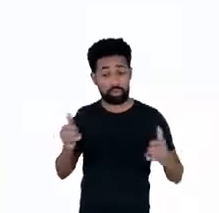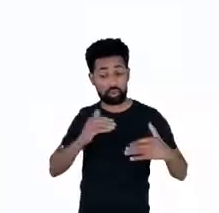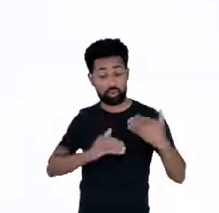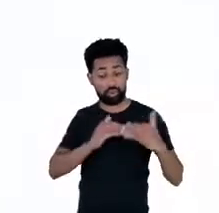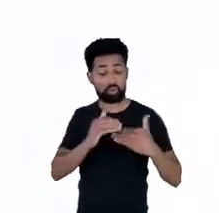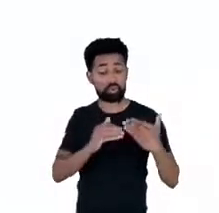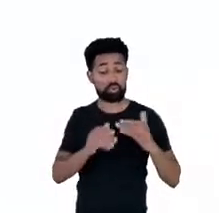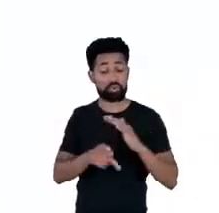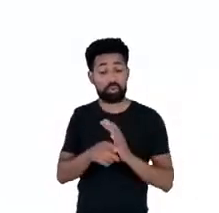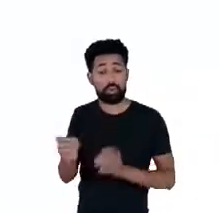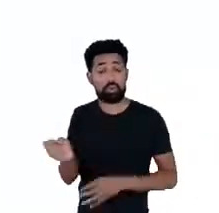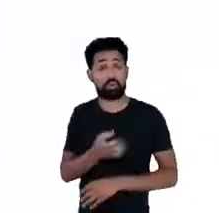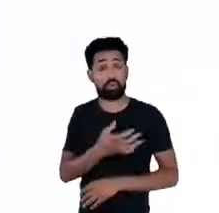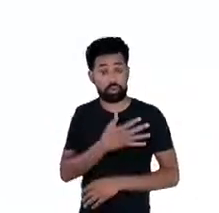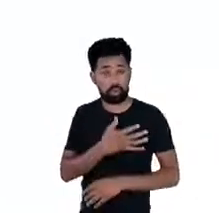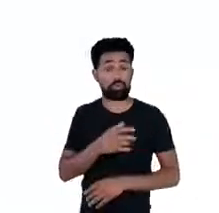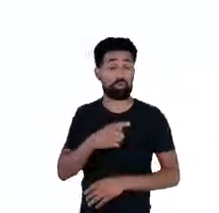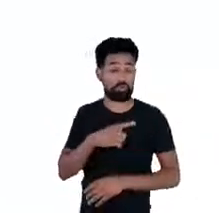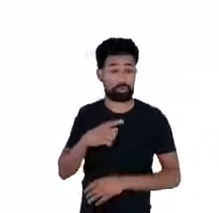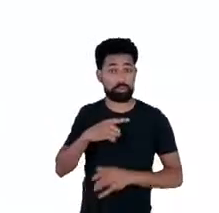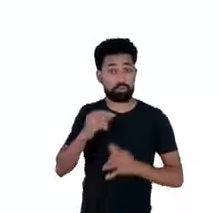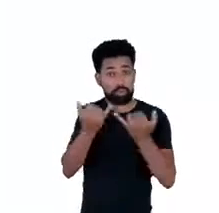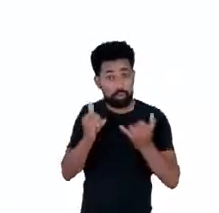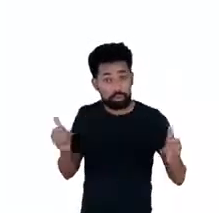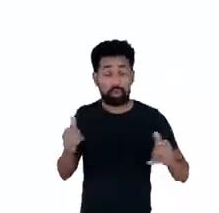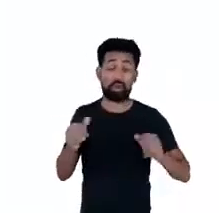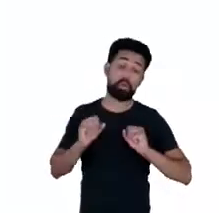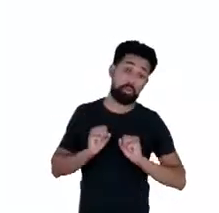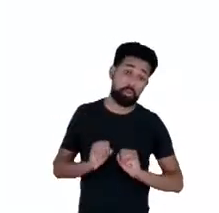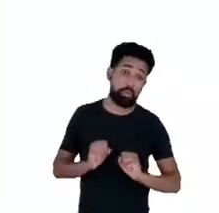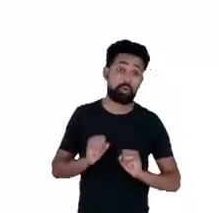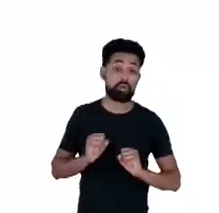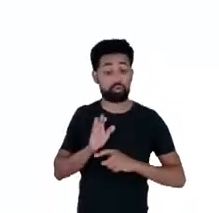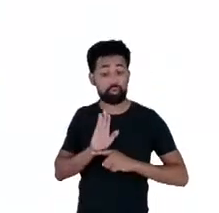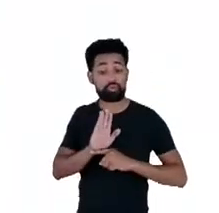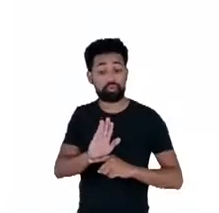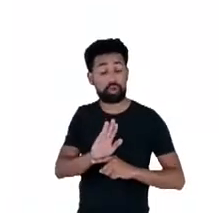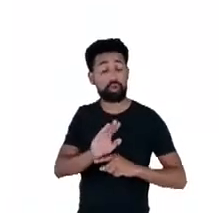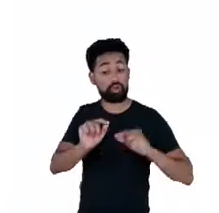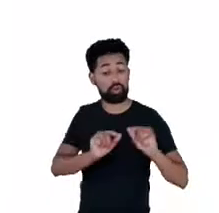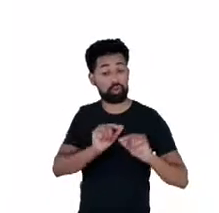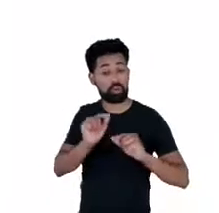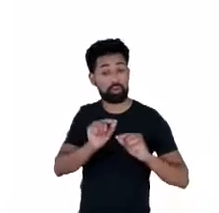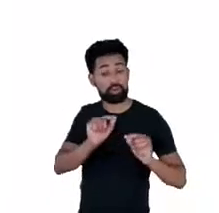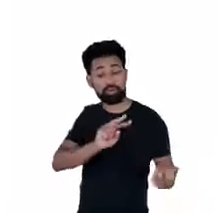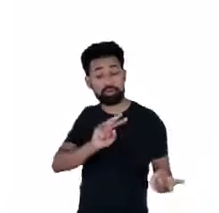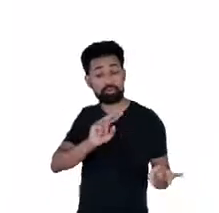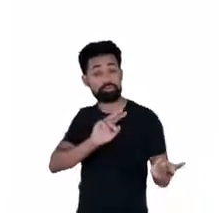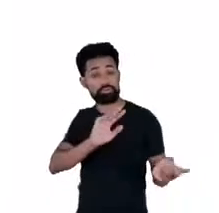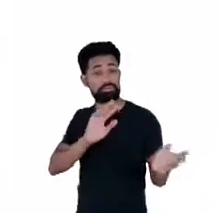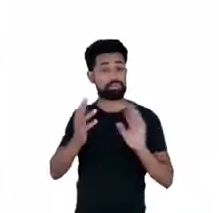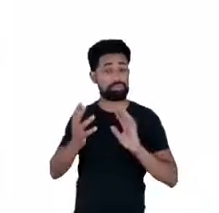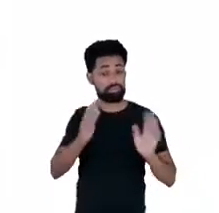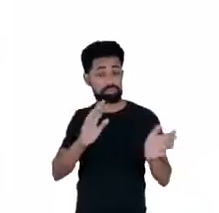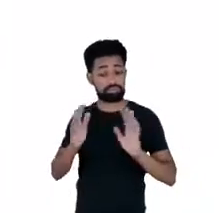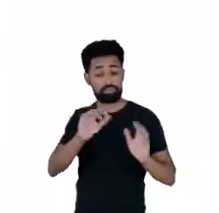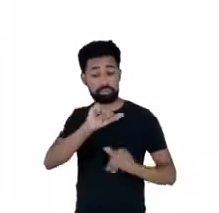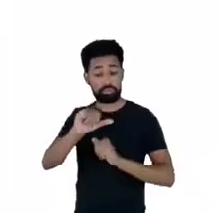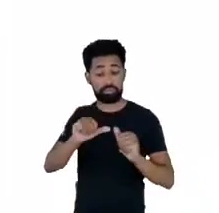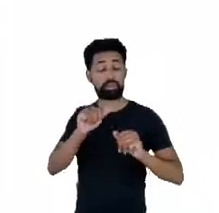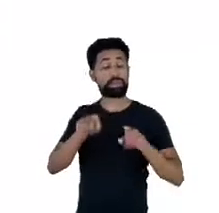novas unidades de geração de energia pode ajudar a fazer essa transformação. E também temos que ter